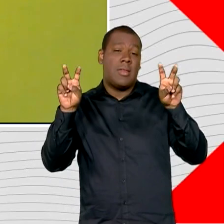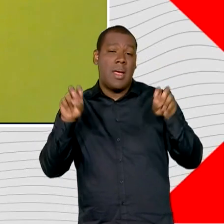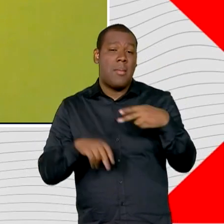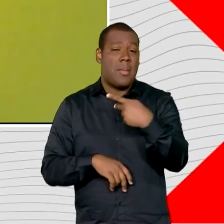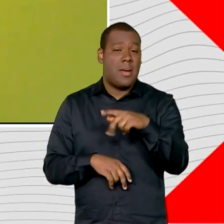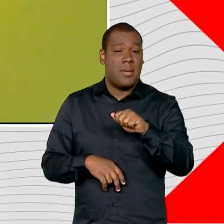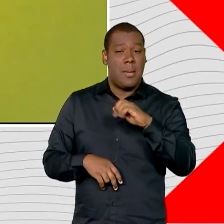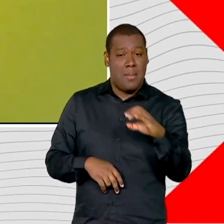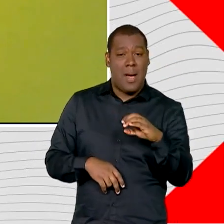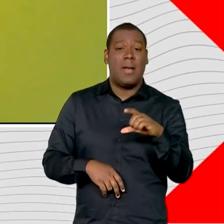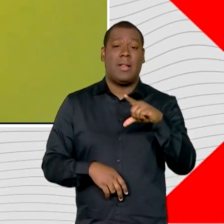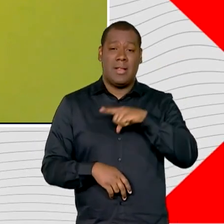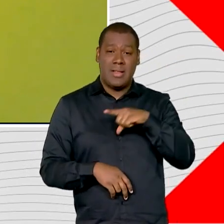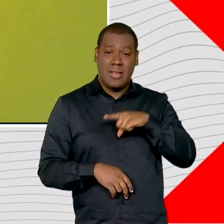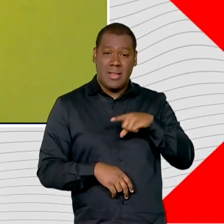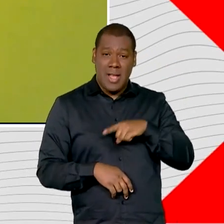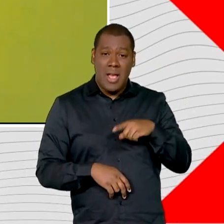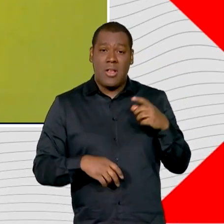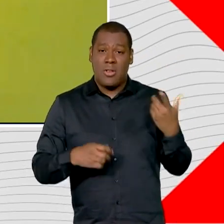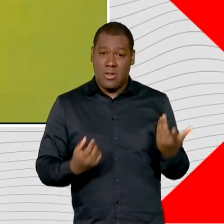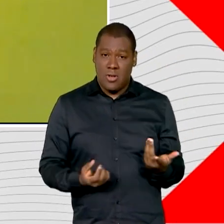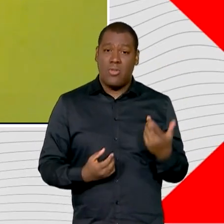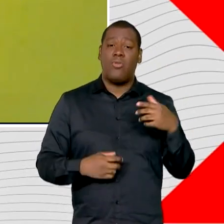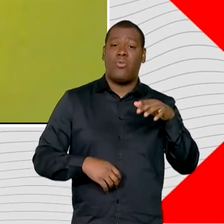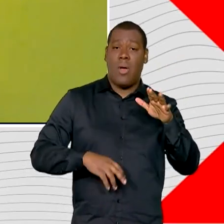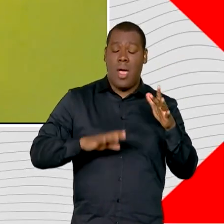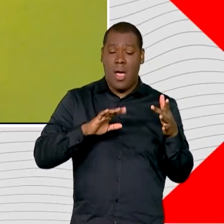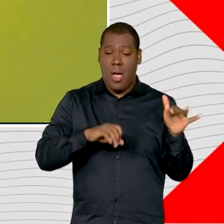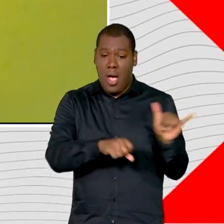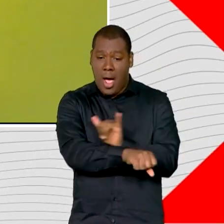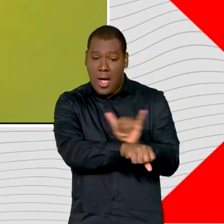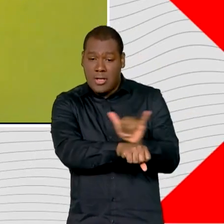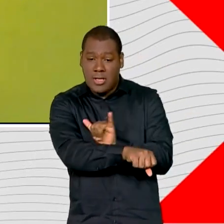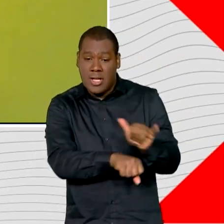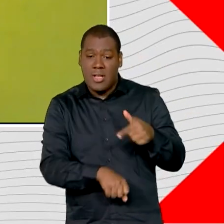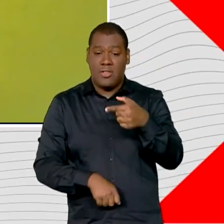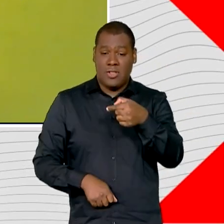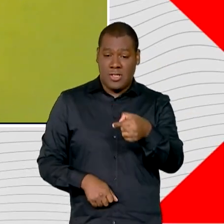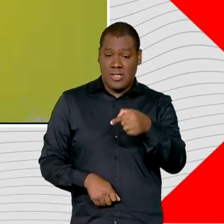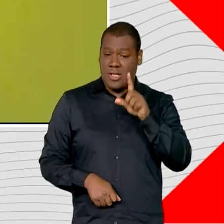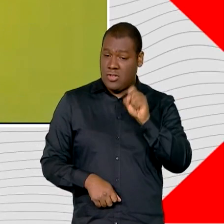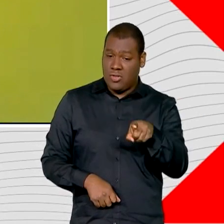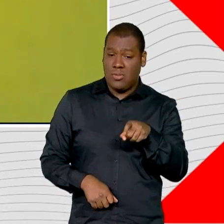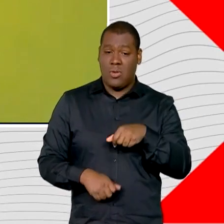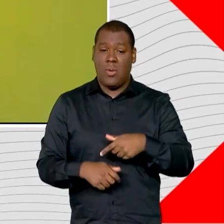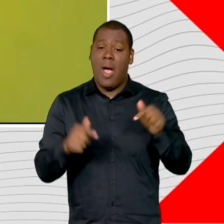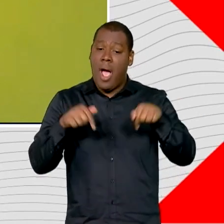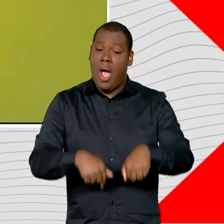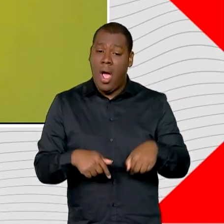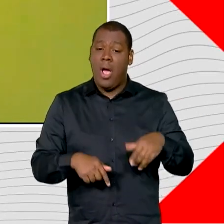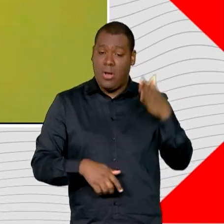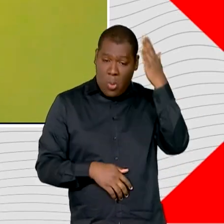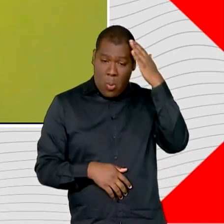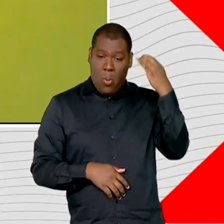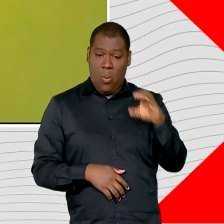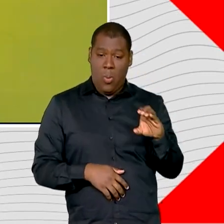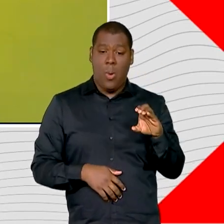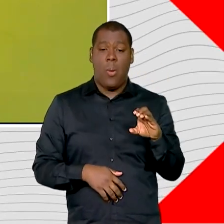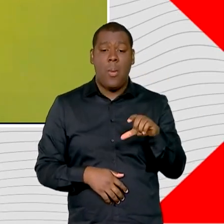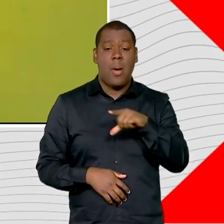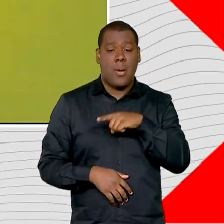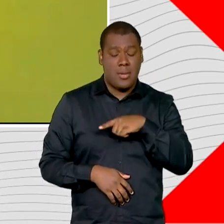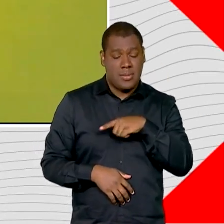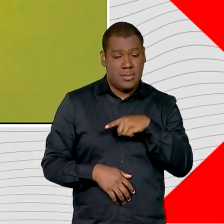programa, são quase 7 mil obras e equipamentos. Inclusive, aqui em Curitiba